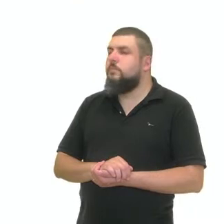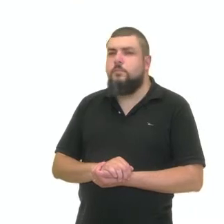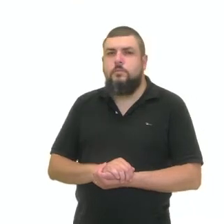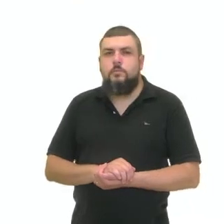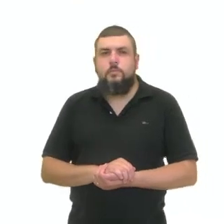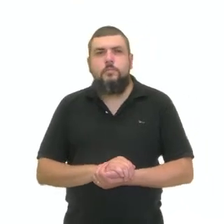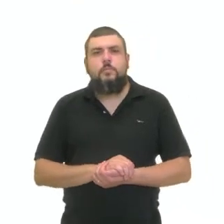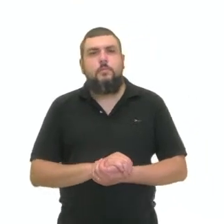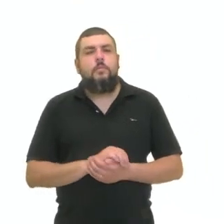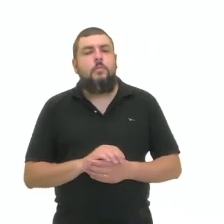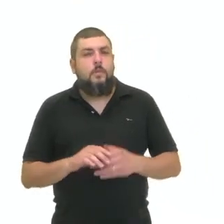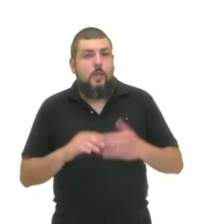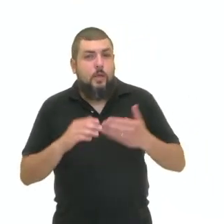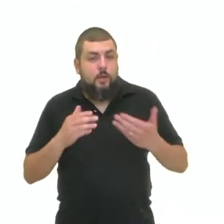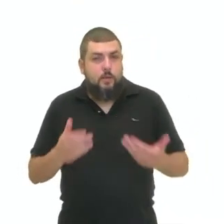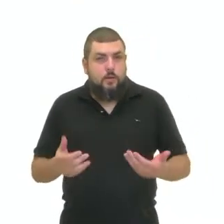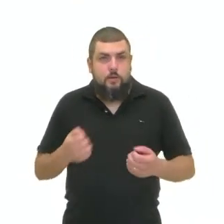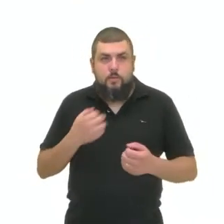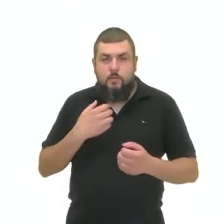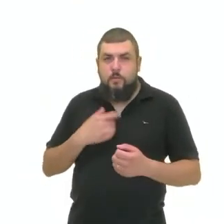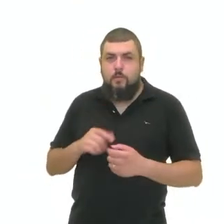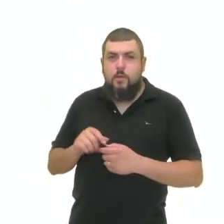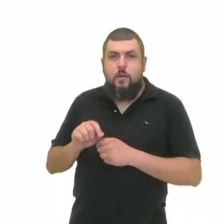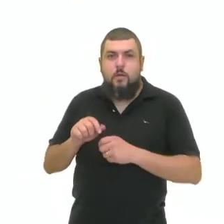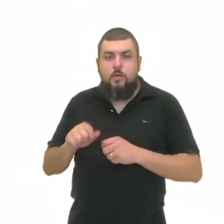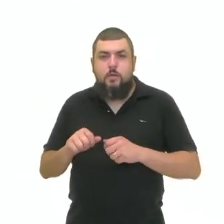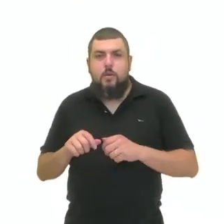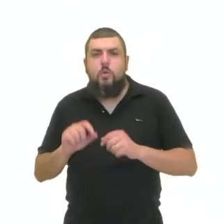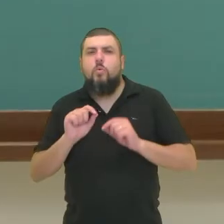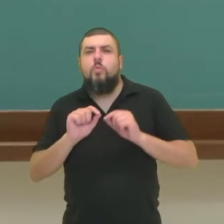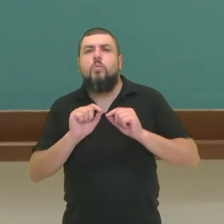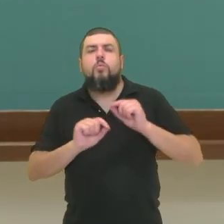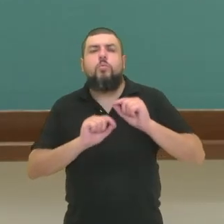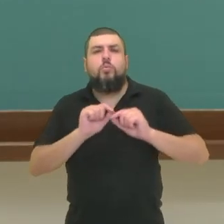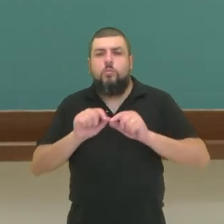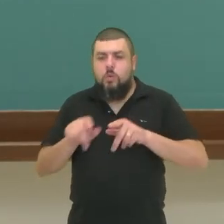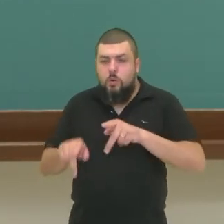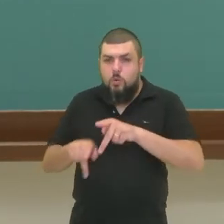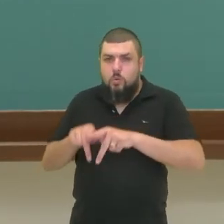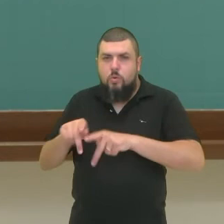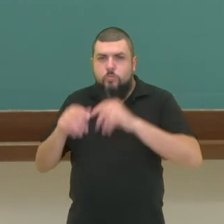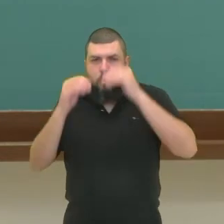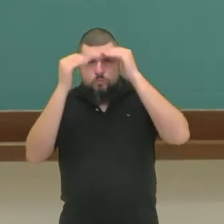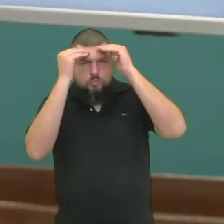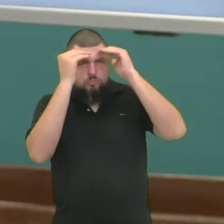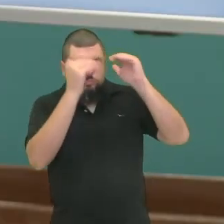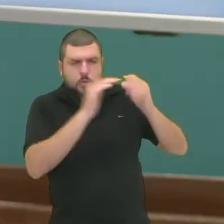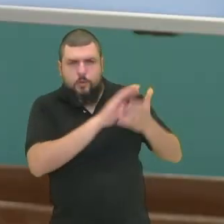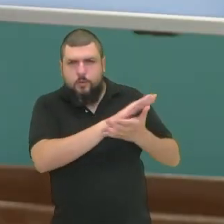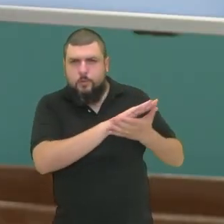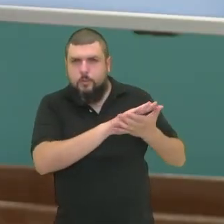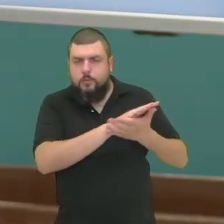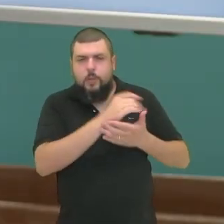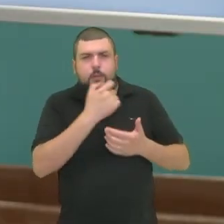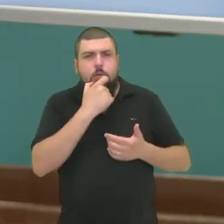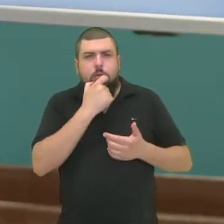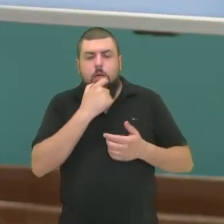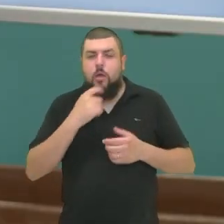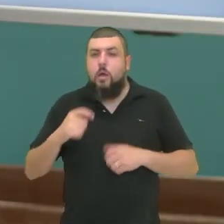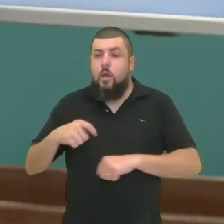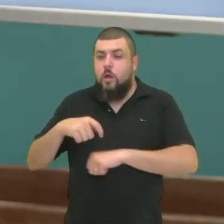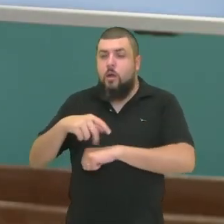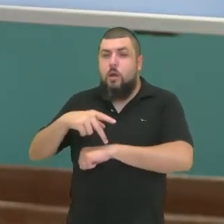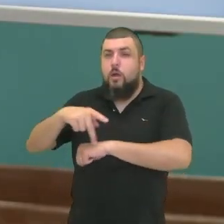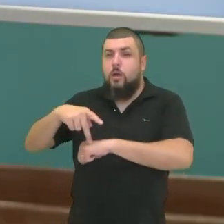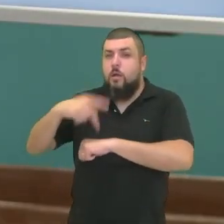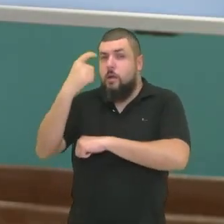partir desse grande momento, a desobediência civil, a Índia começa a caminhar para